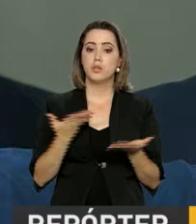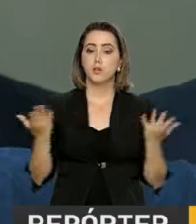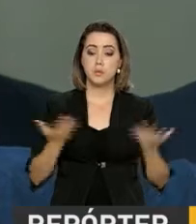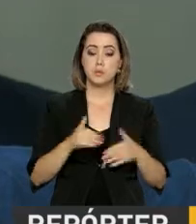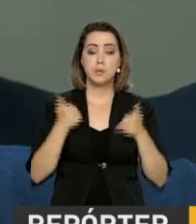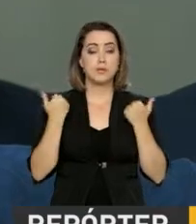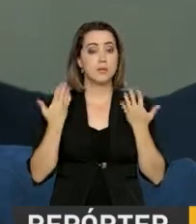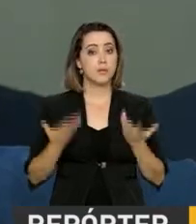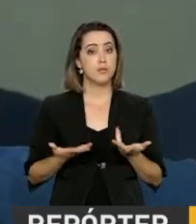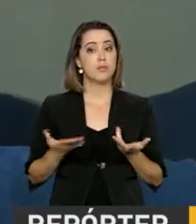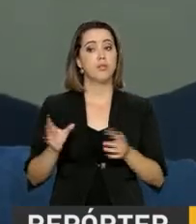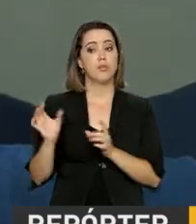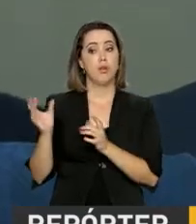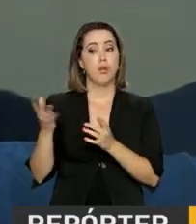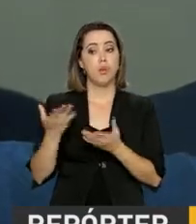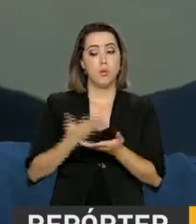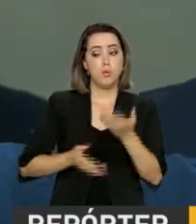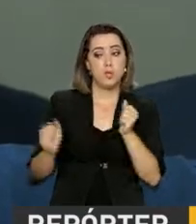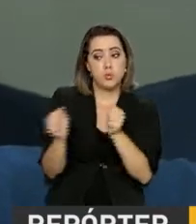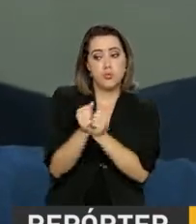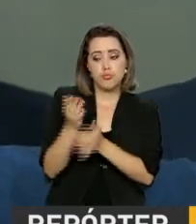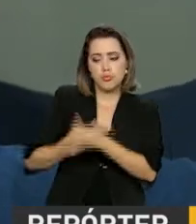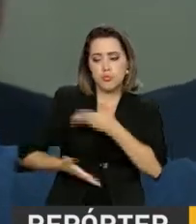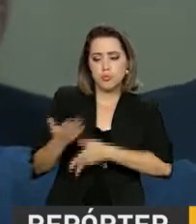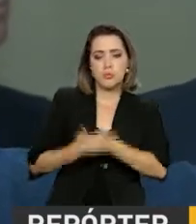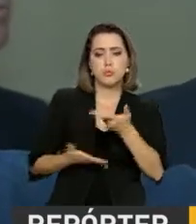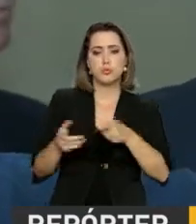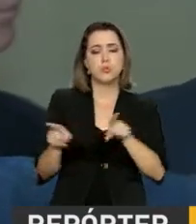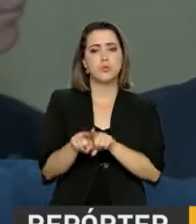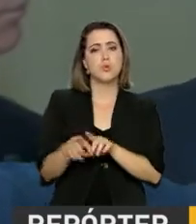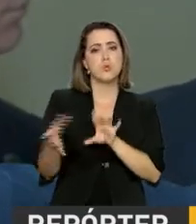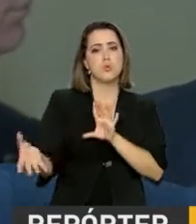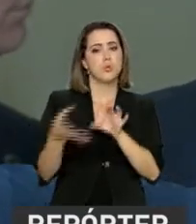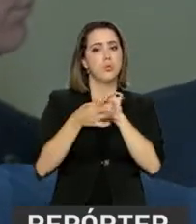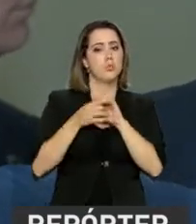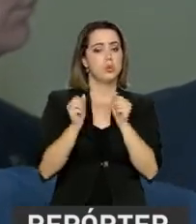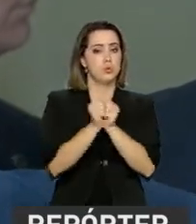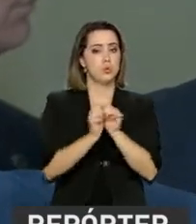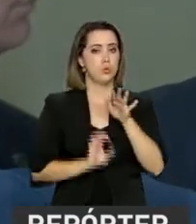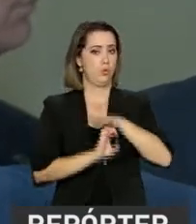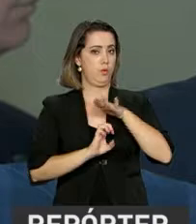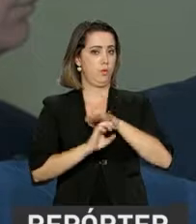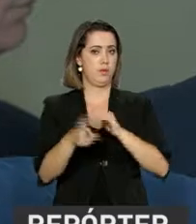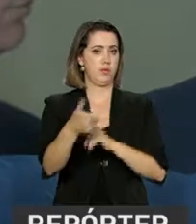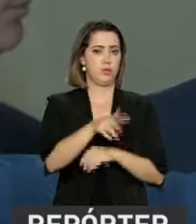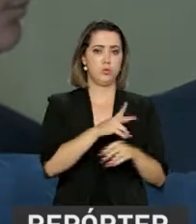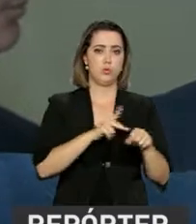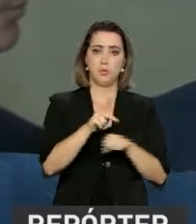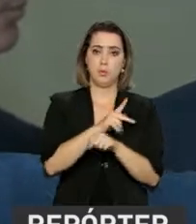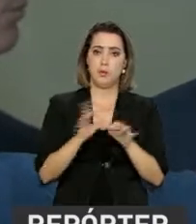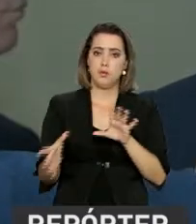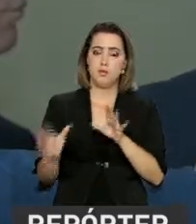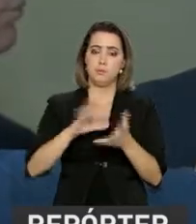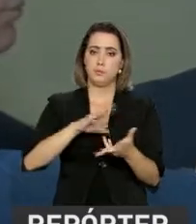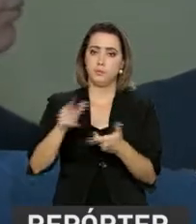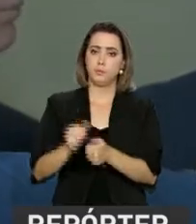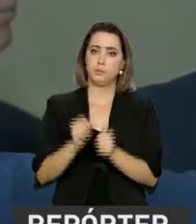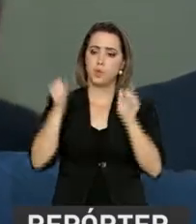internacionalmente e fazer parcerias com o trade turístico, as empresas privadas brasileiras, para que nós possamos, trabalhando junto,